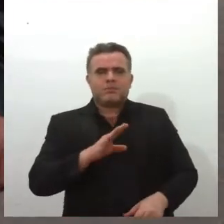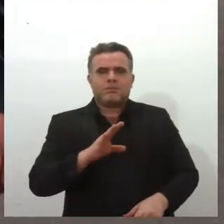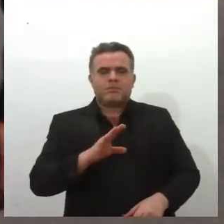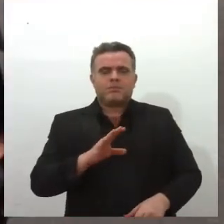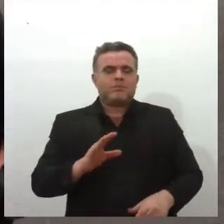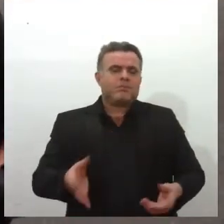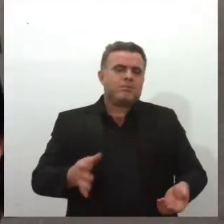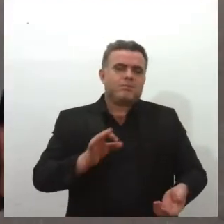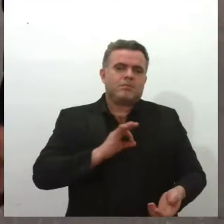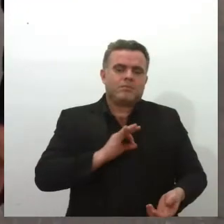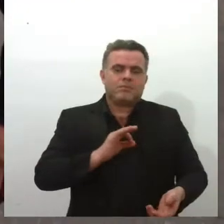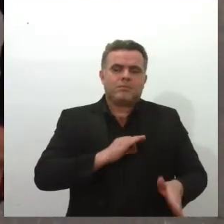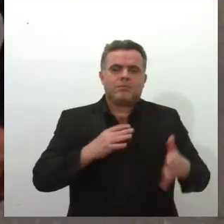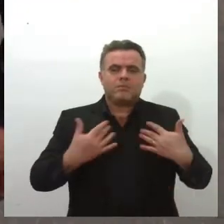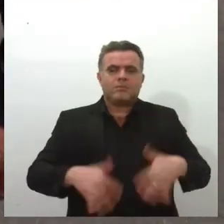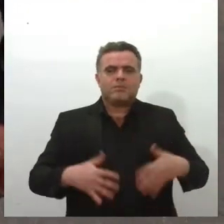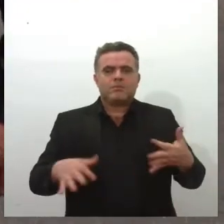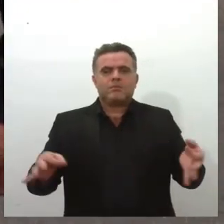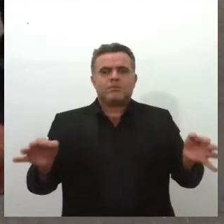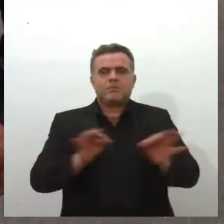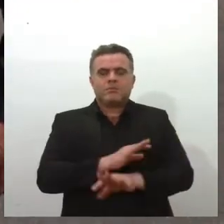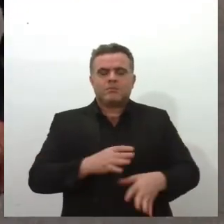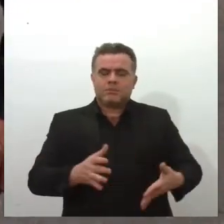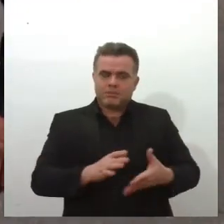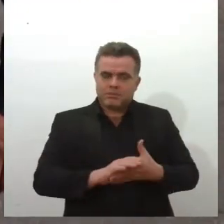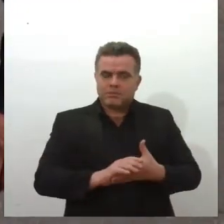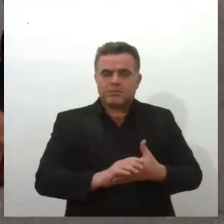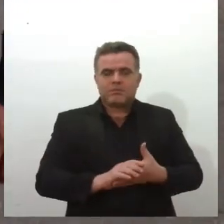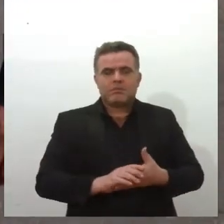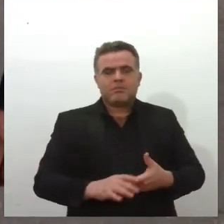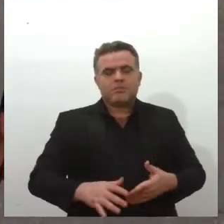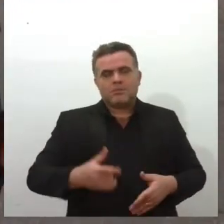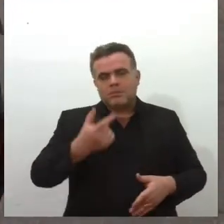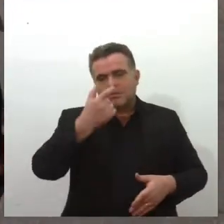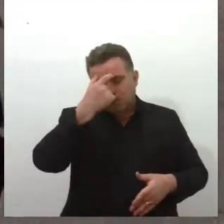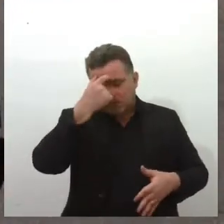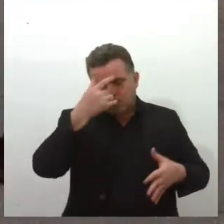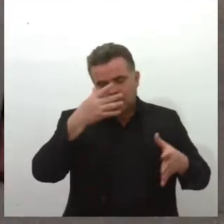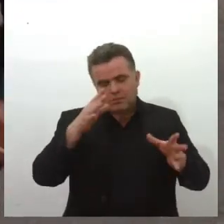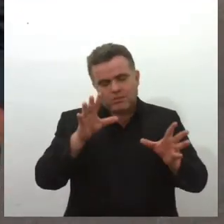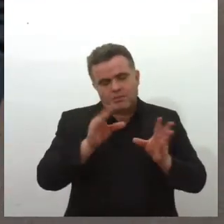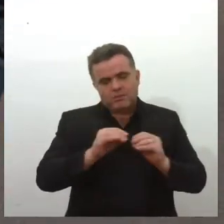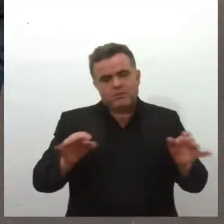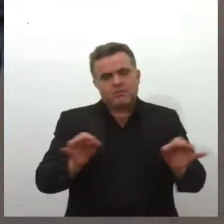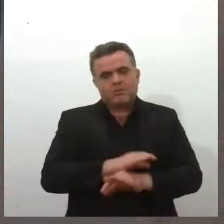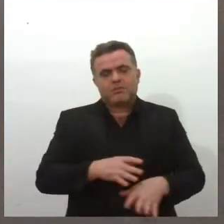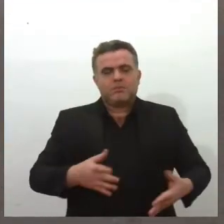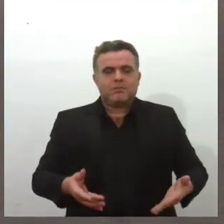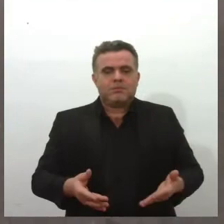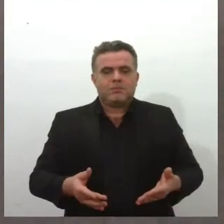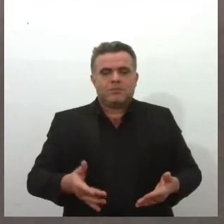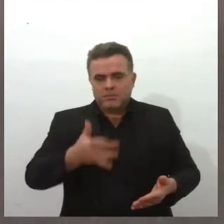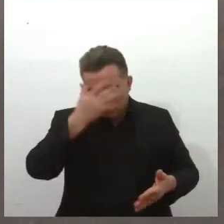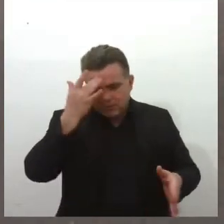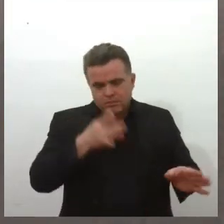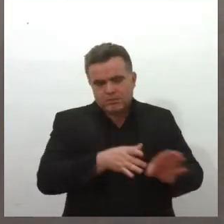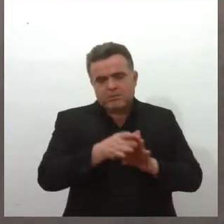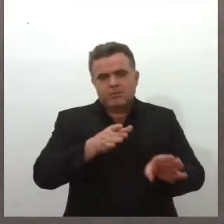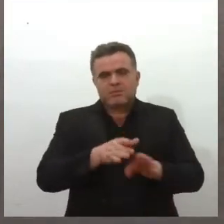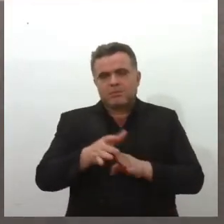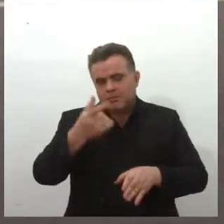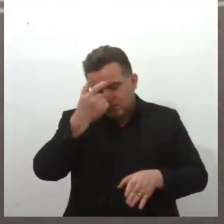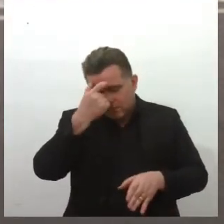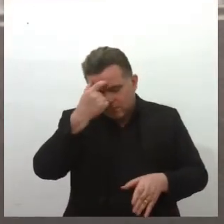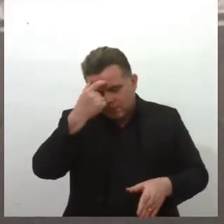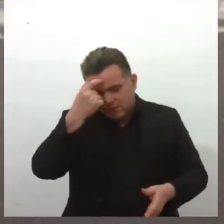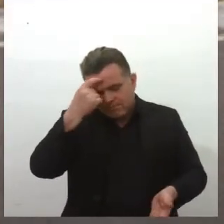pessoas precisam ter consciência, porque a polícia vai estar atuando. Exato, as pessoas devem se conscientizar, respeitar a rede de trânsito,